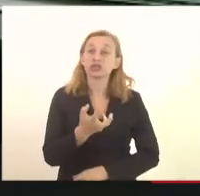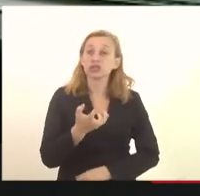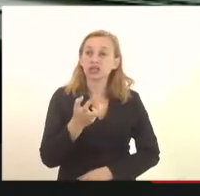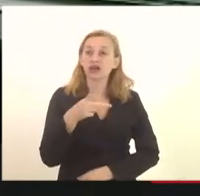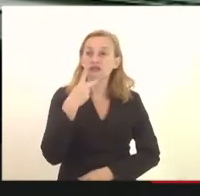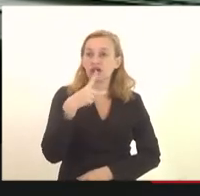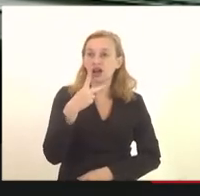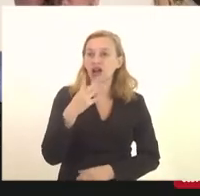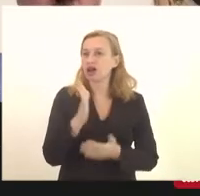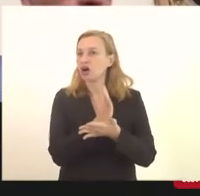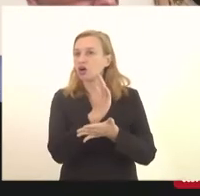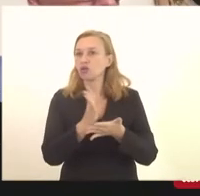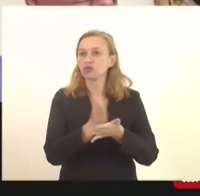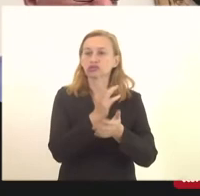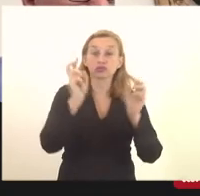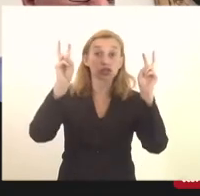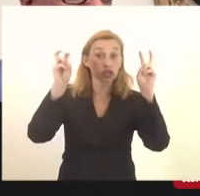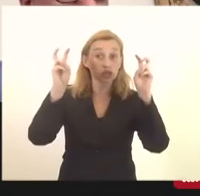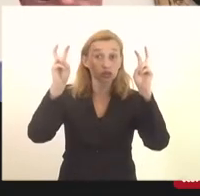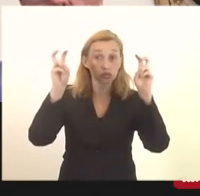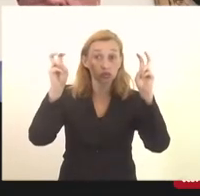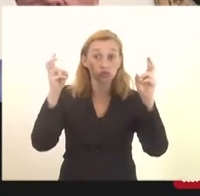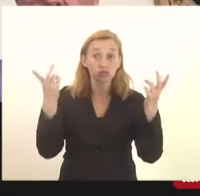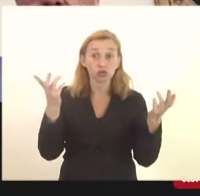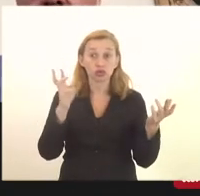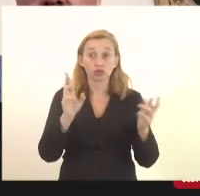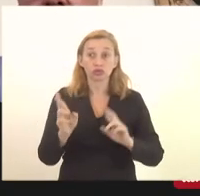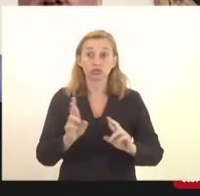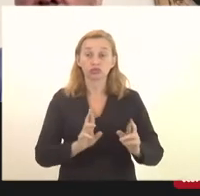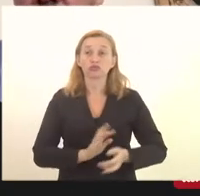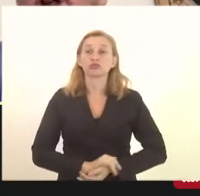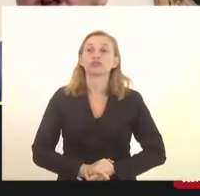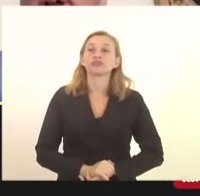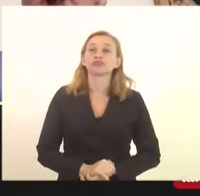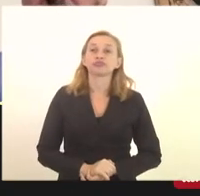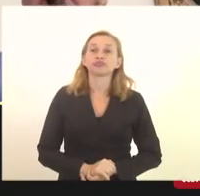levantar alguma questão em relação às duas petições.